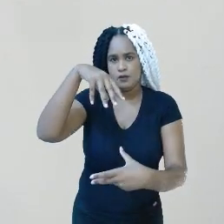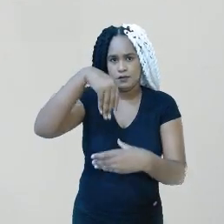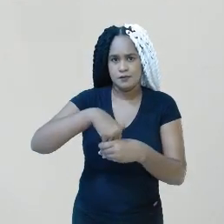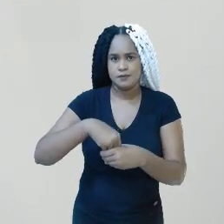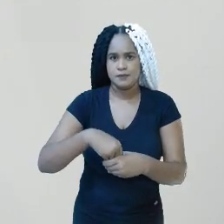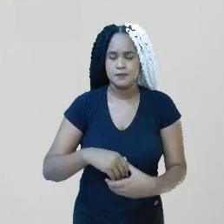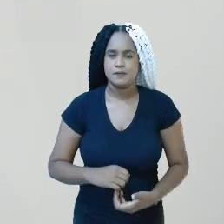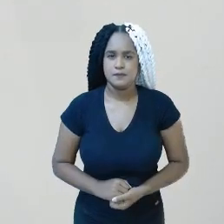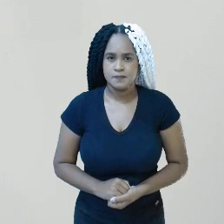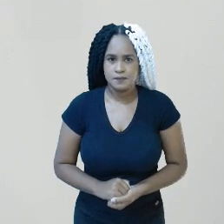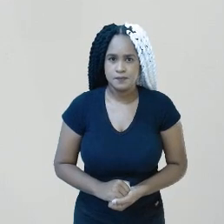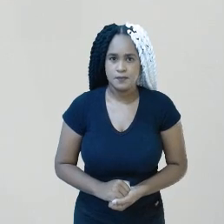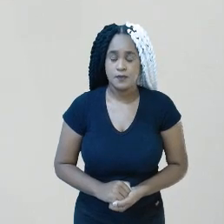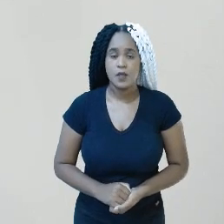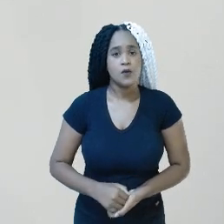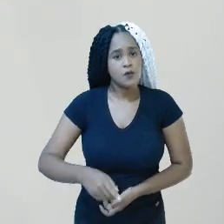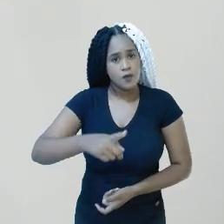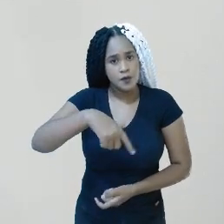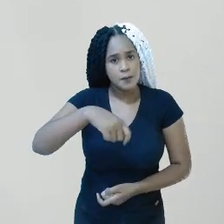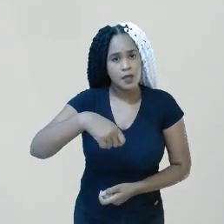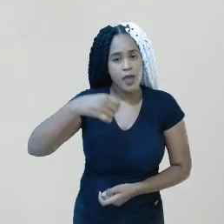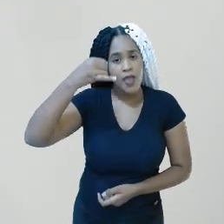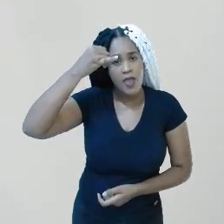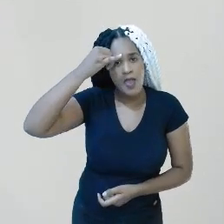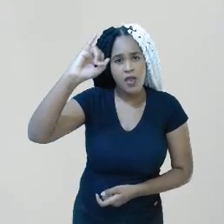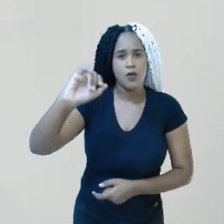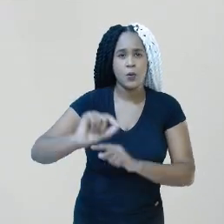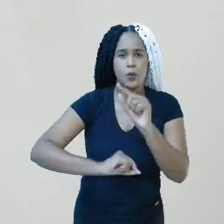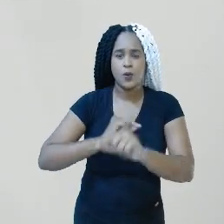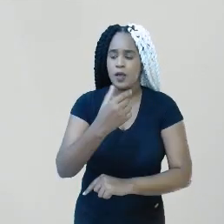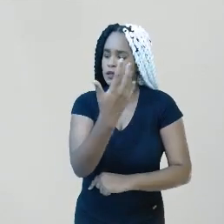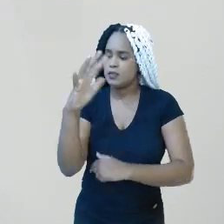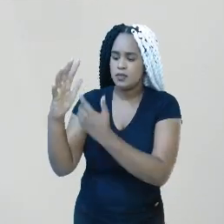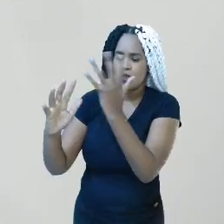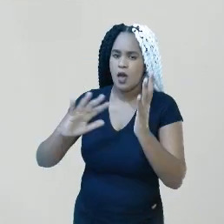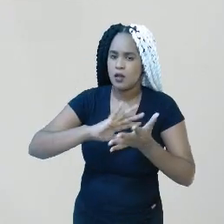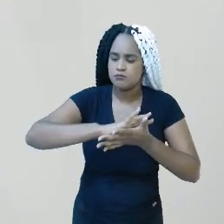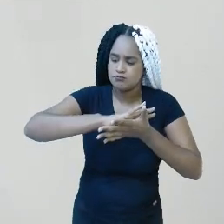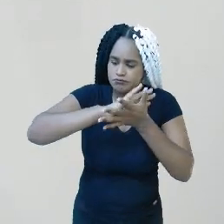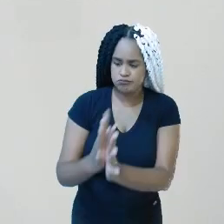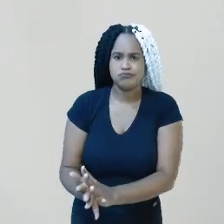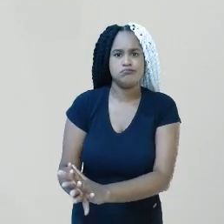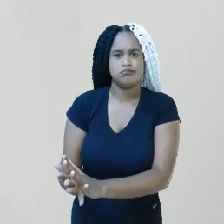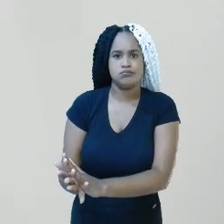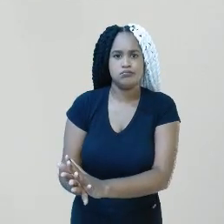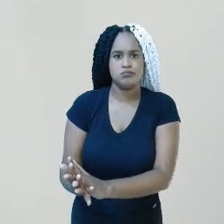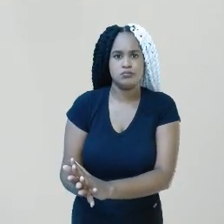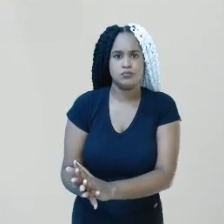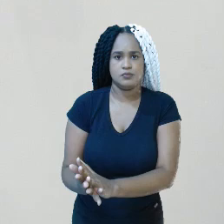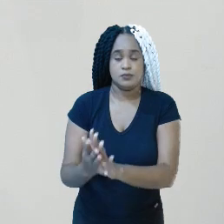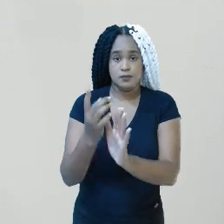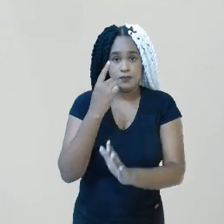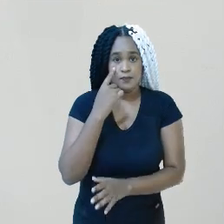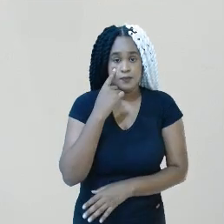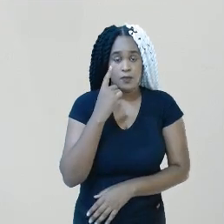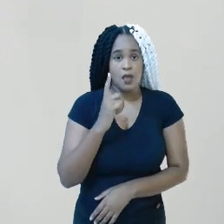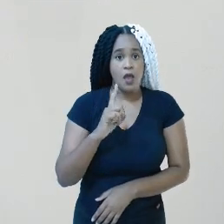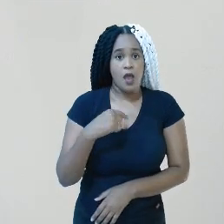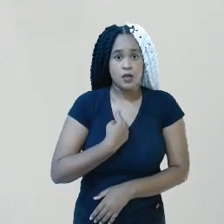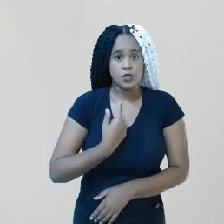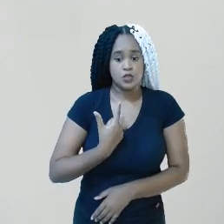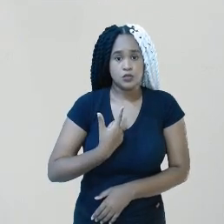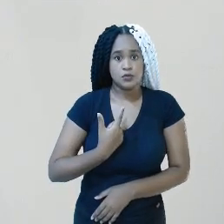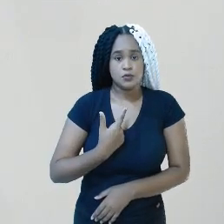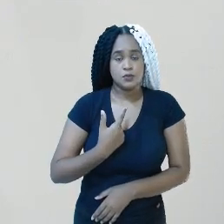certo? E evita destruir a natureza que está ao nosso redor. Antes da gente estar aqui na Terra, elas já